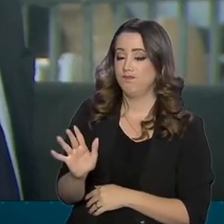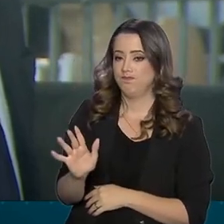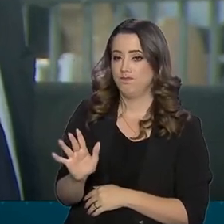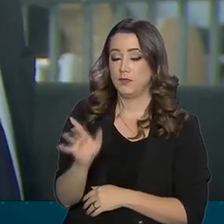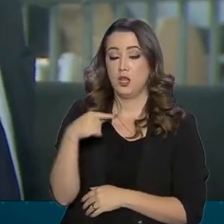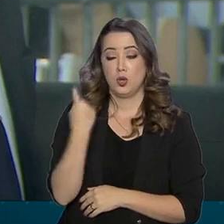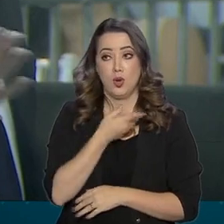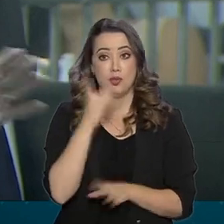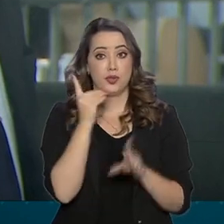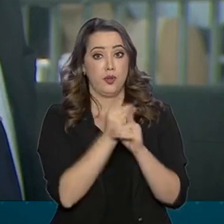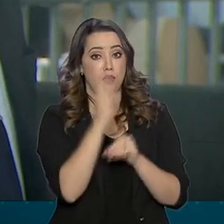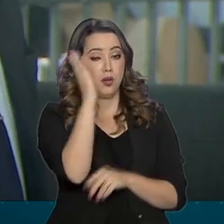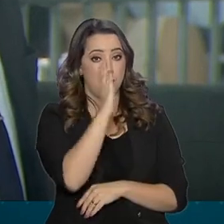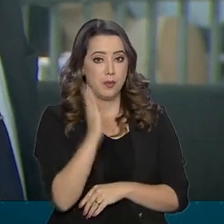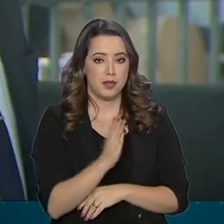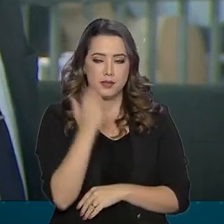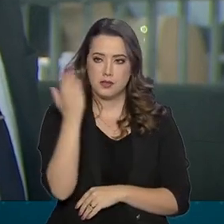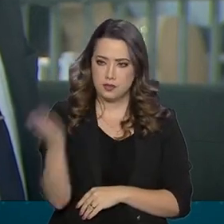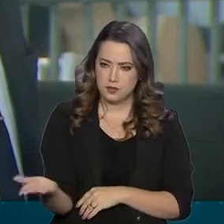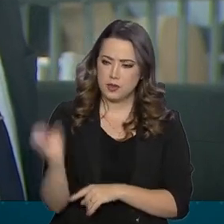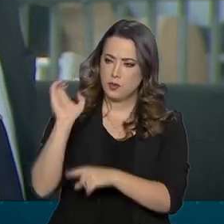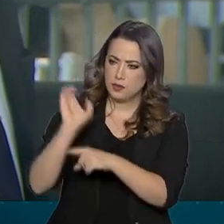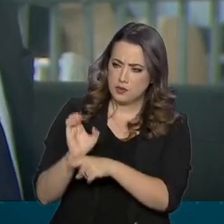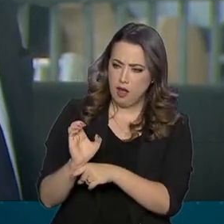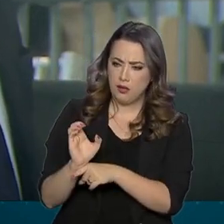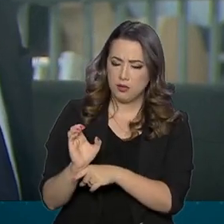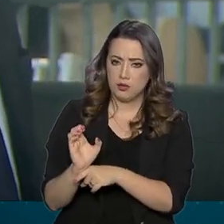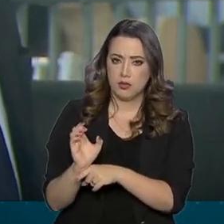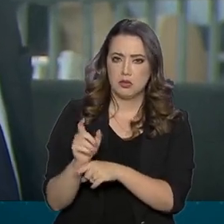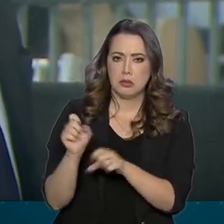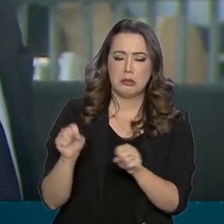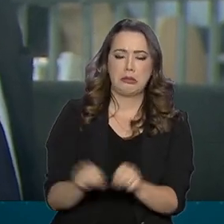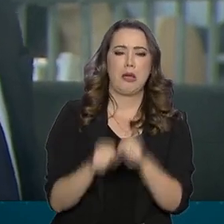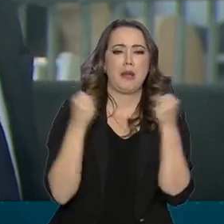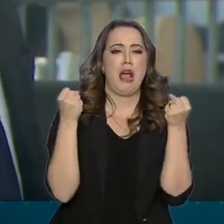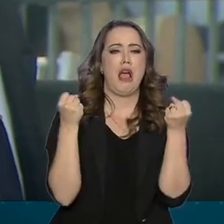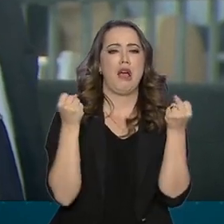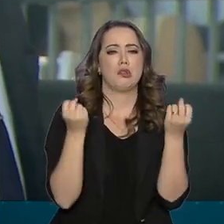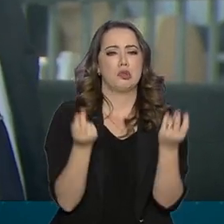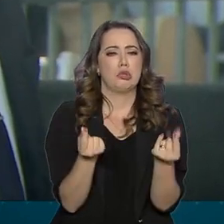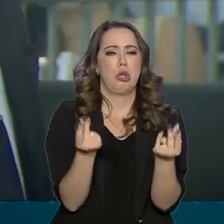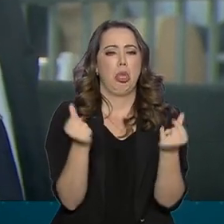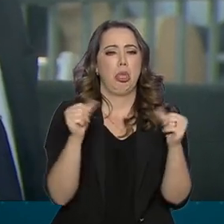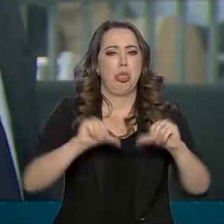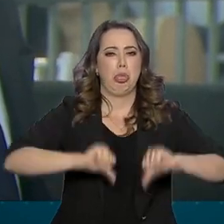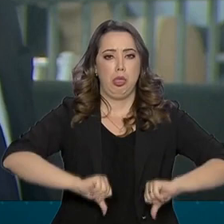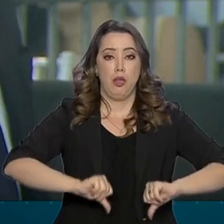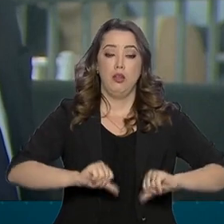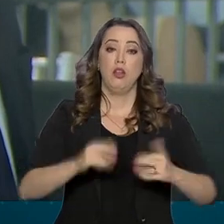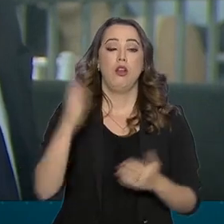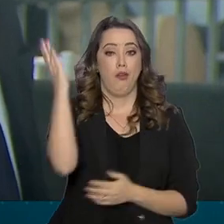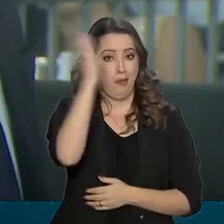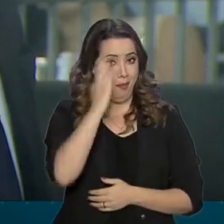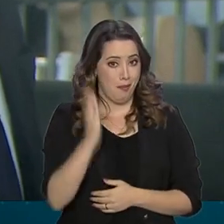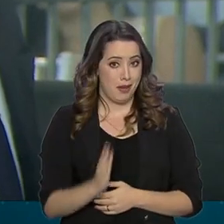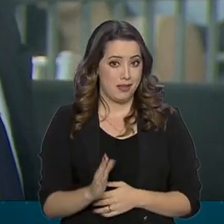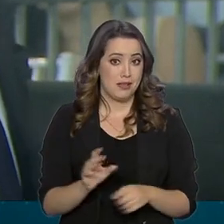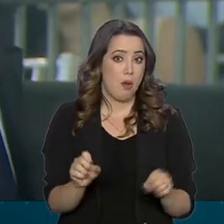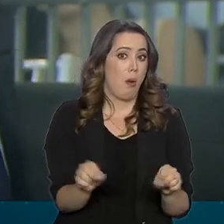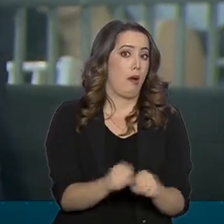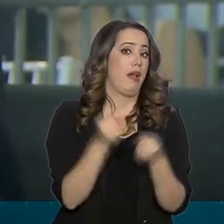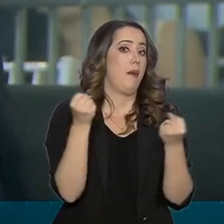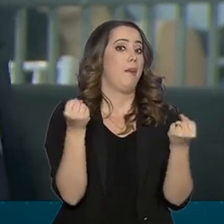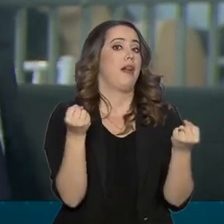um Brasil e você um Estado quebrado economicamente. O Brasil quebrado